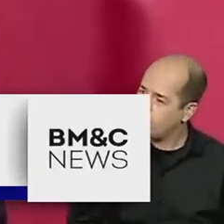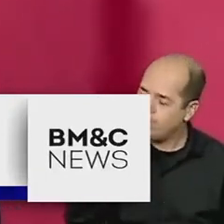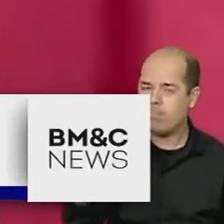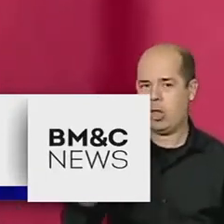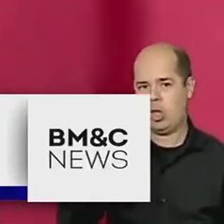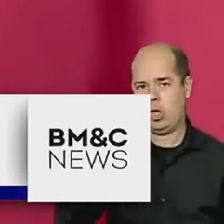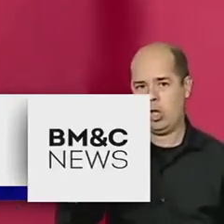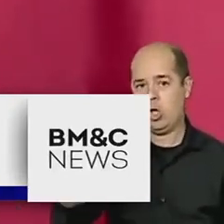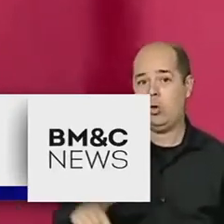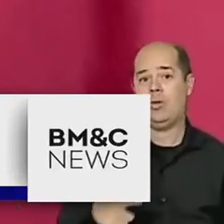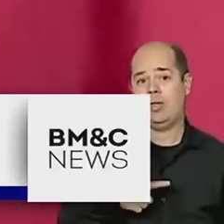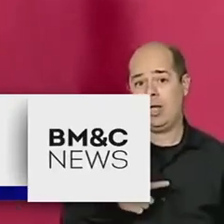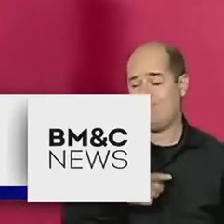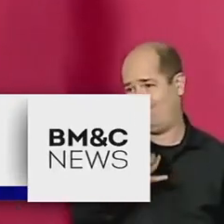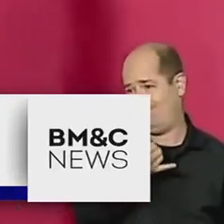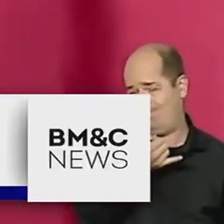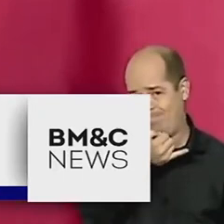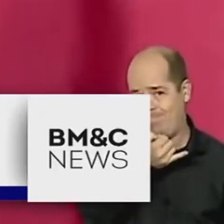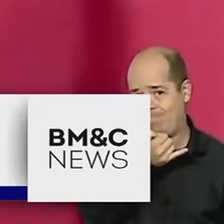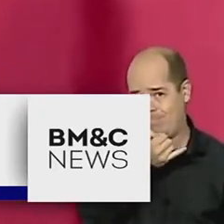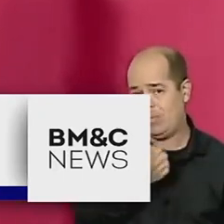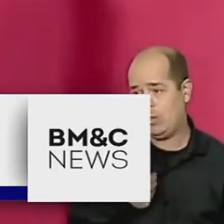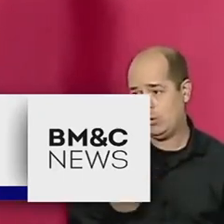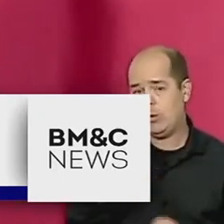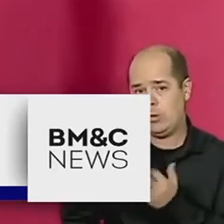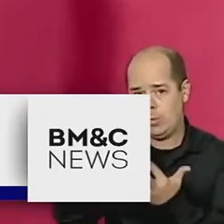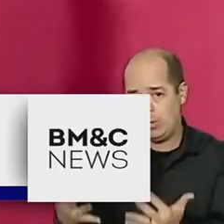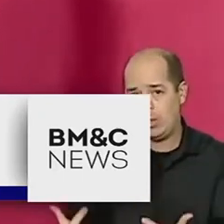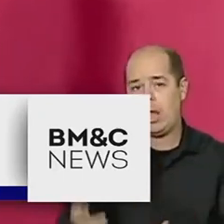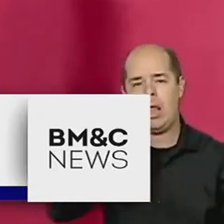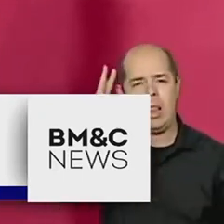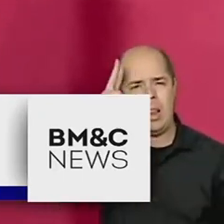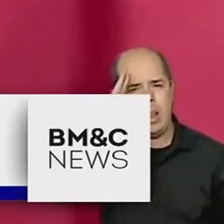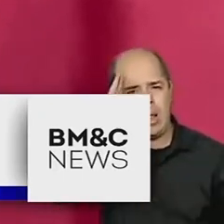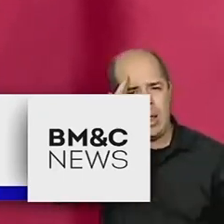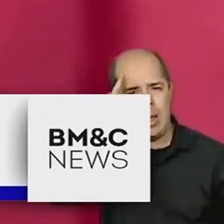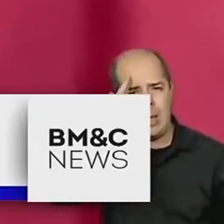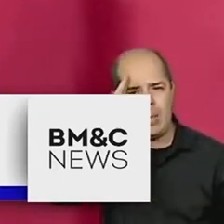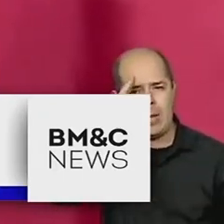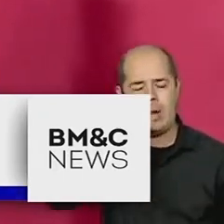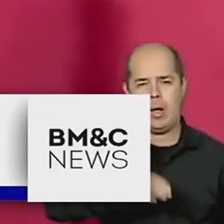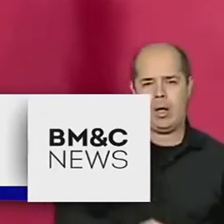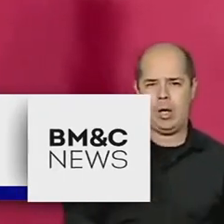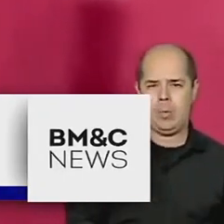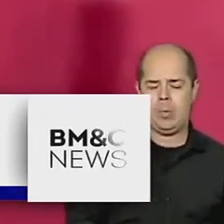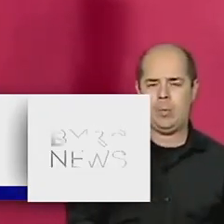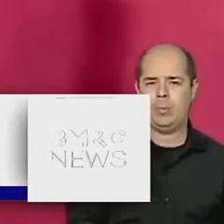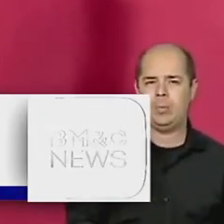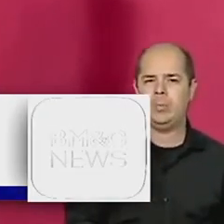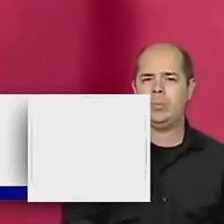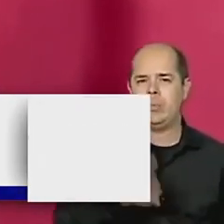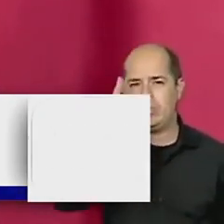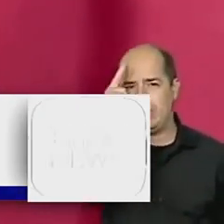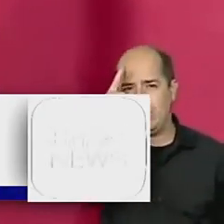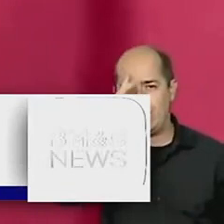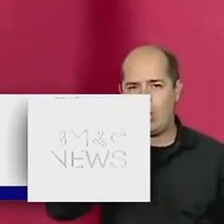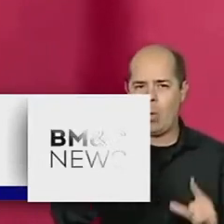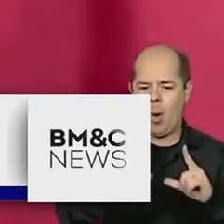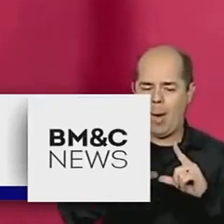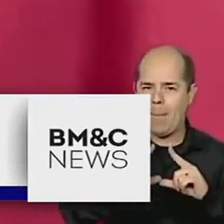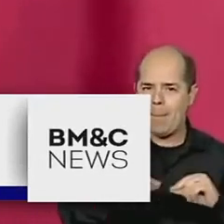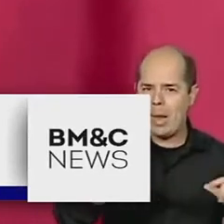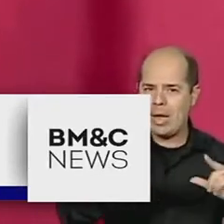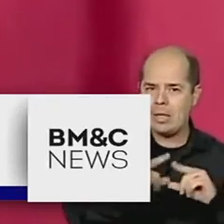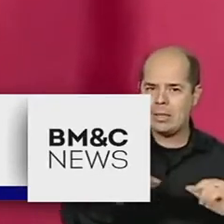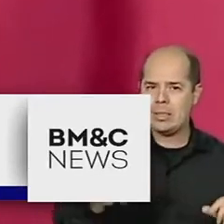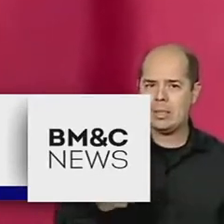eleito. Essa é a característica número um do Lula. Lula não é de direita e de esquerda. O Lula é uma pessoa que é pragmático